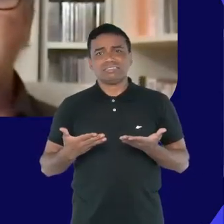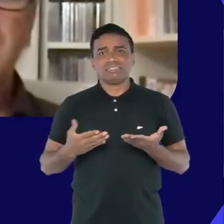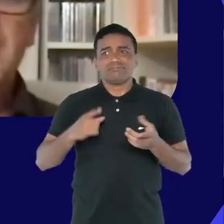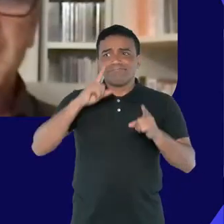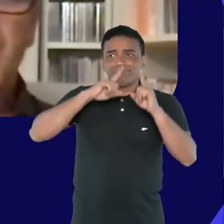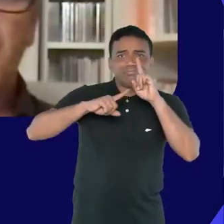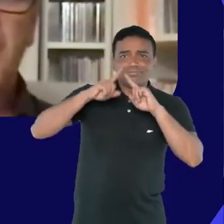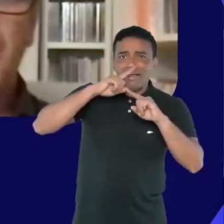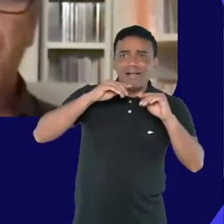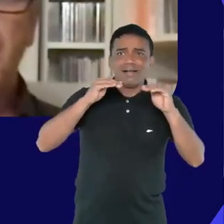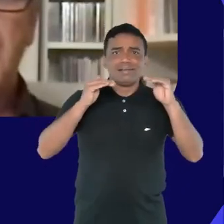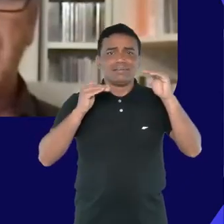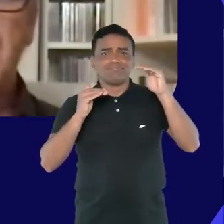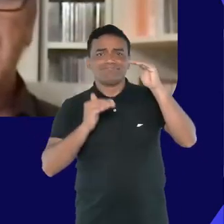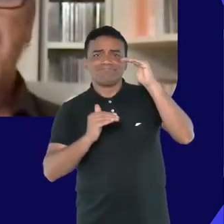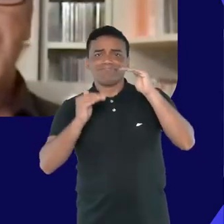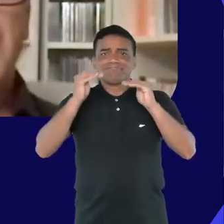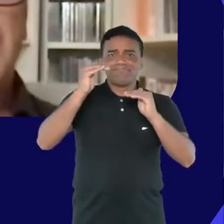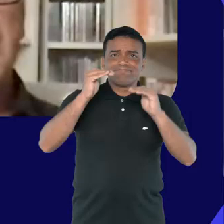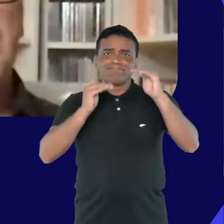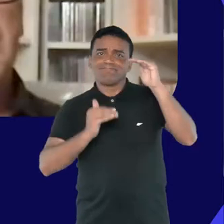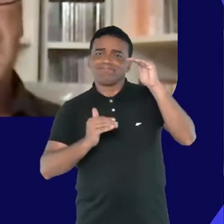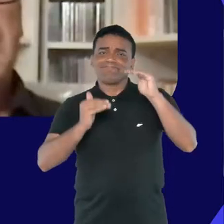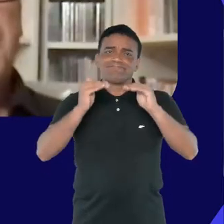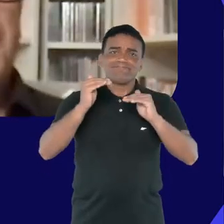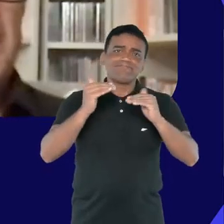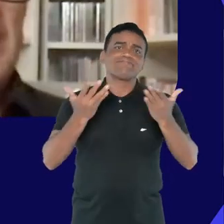desajustamento como esse que estava a falar.